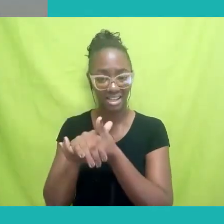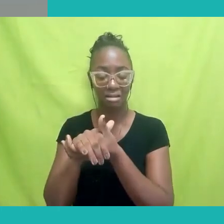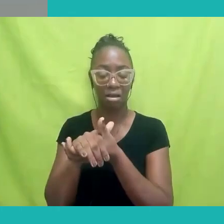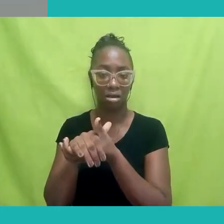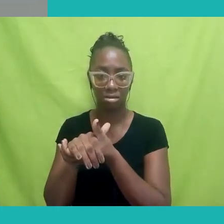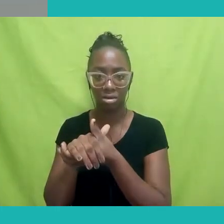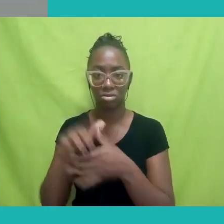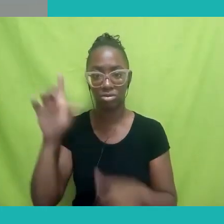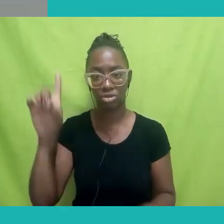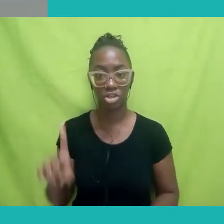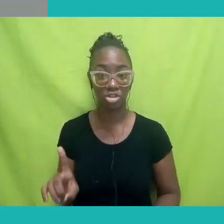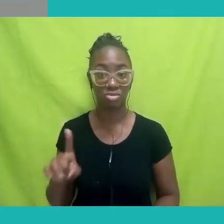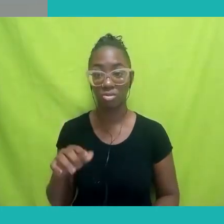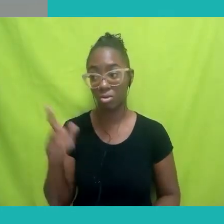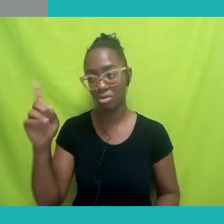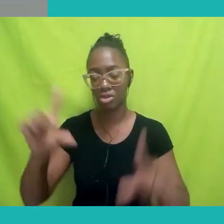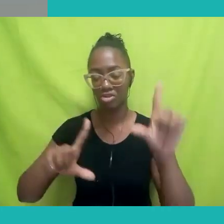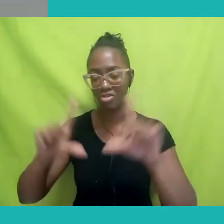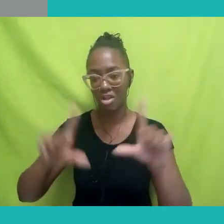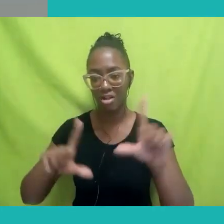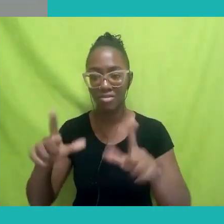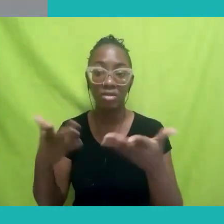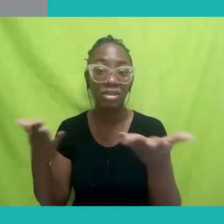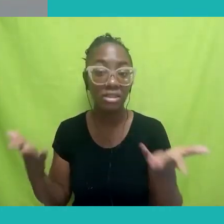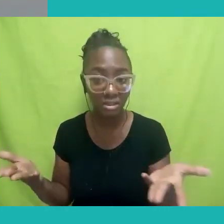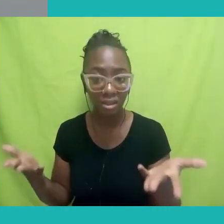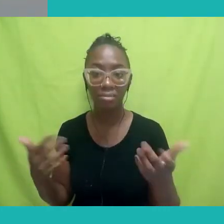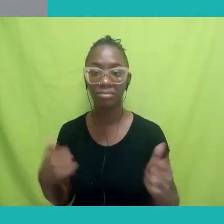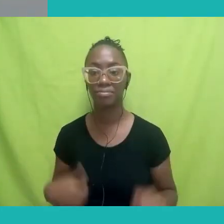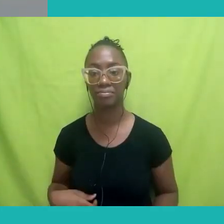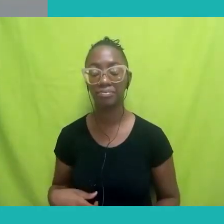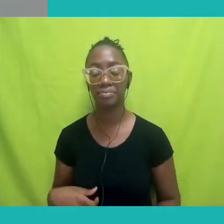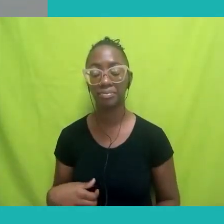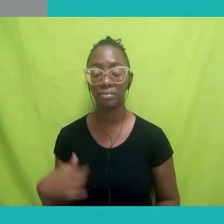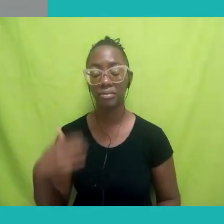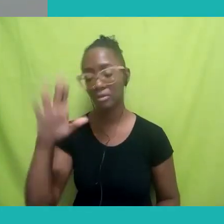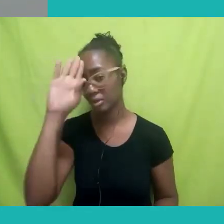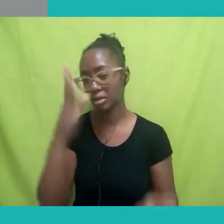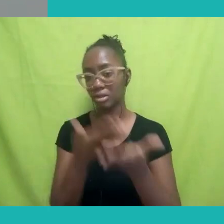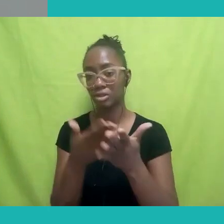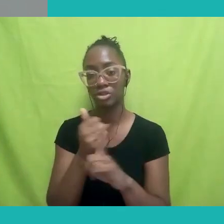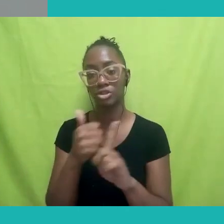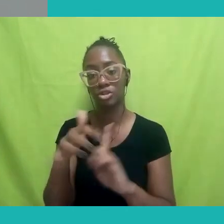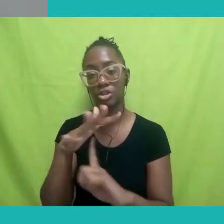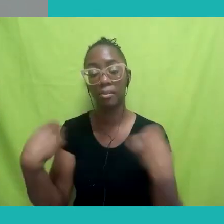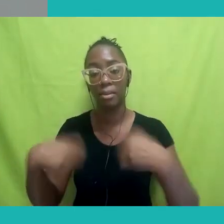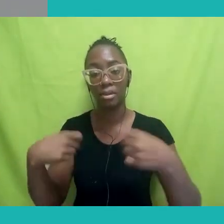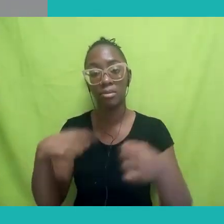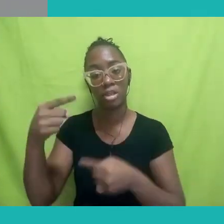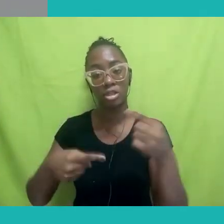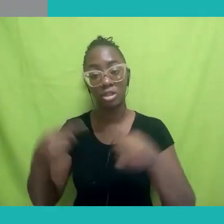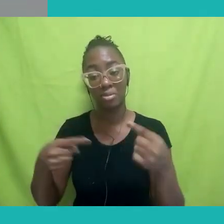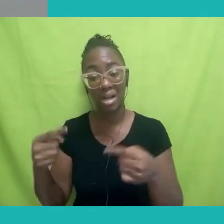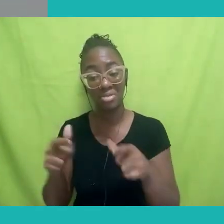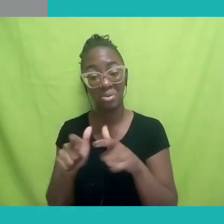dos diretores da Globo, né? Enfim. Então, acredito que a sociedade precisa fazer um debate mais